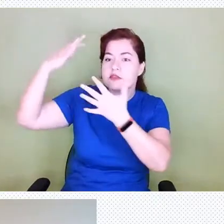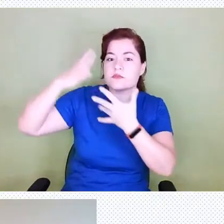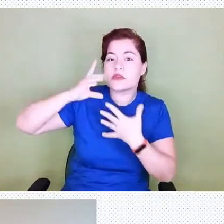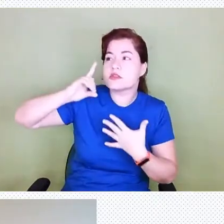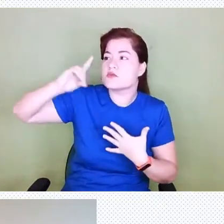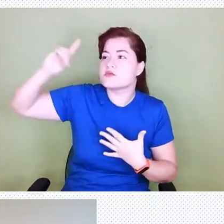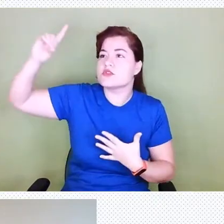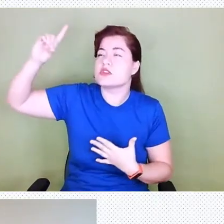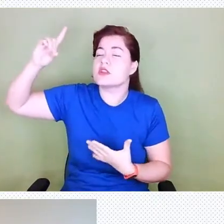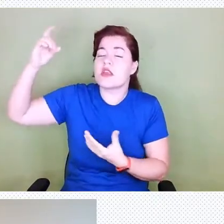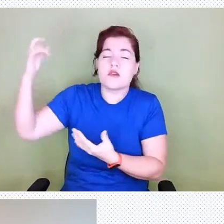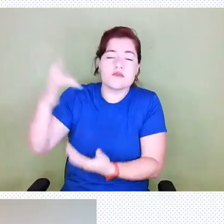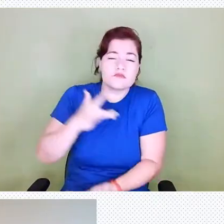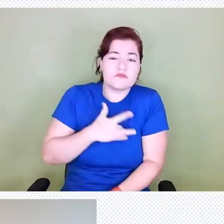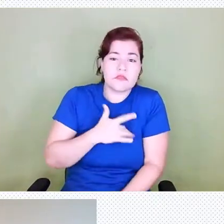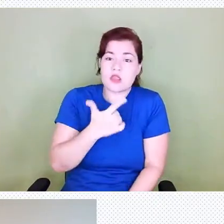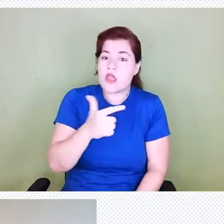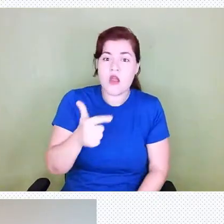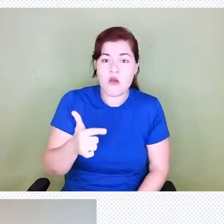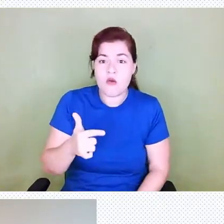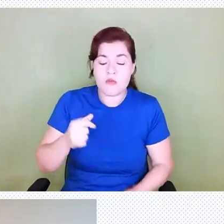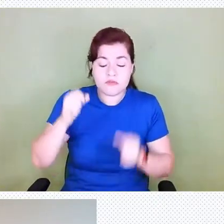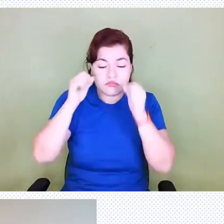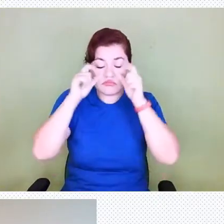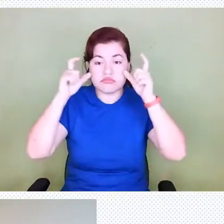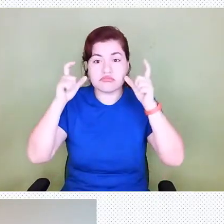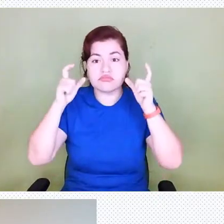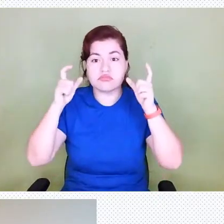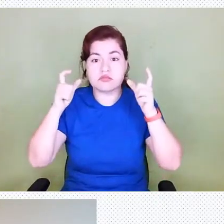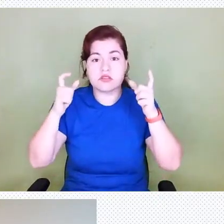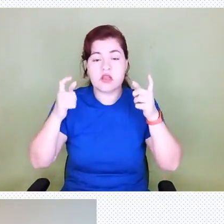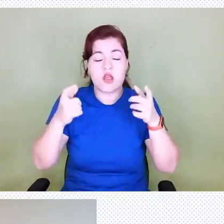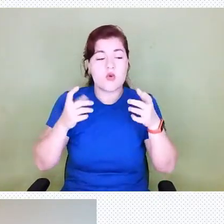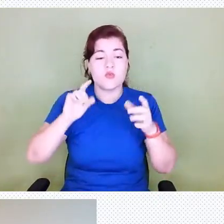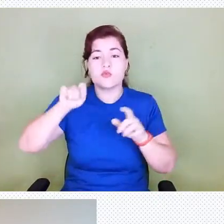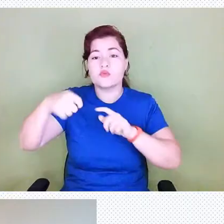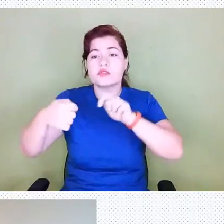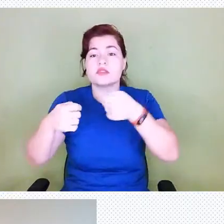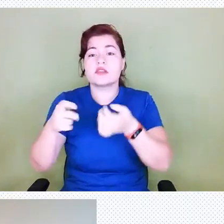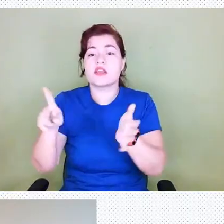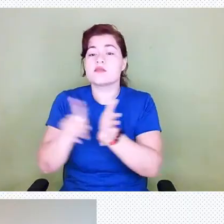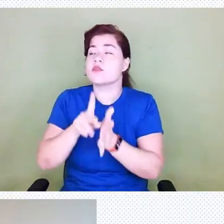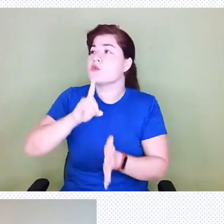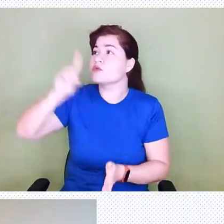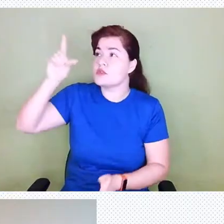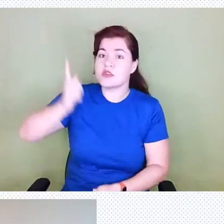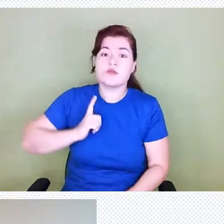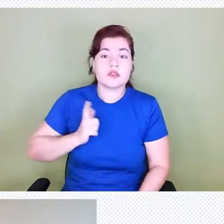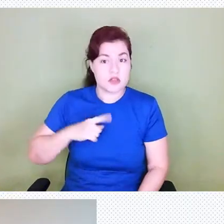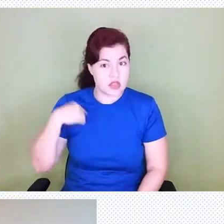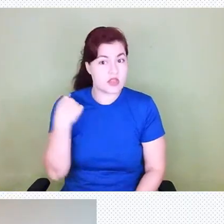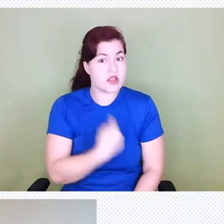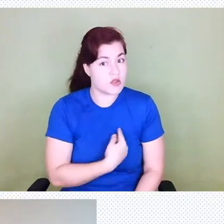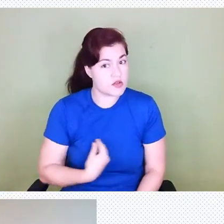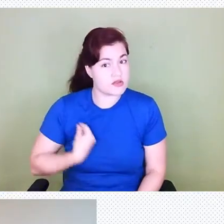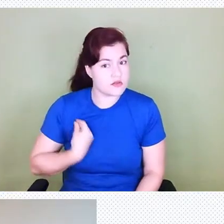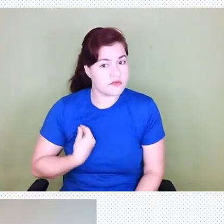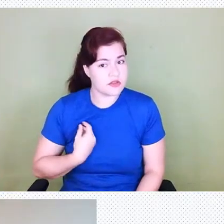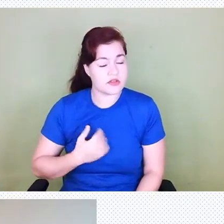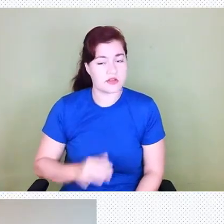corações para despertar para os sinais de Deus que existem em nossa vida. Já os